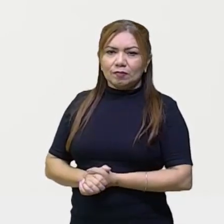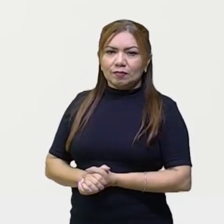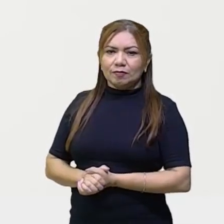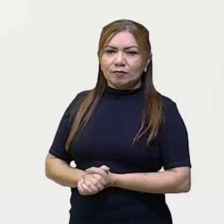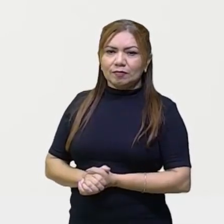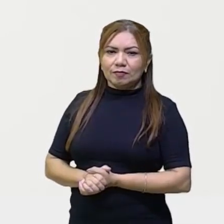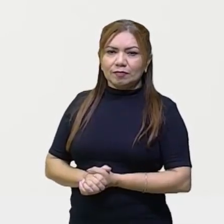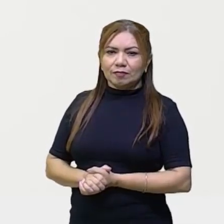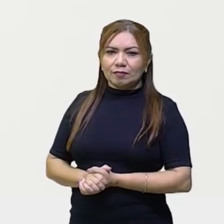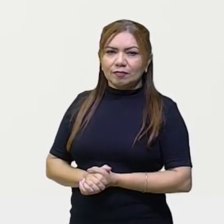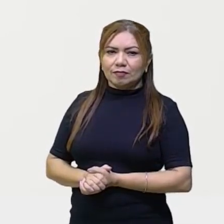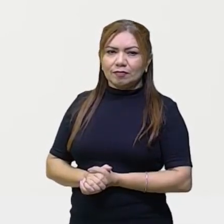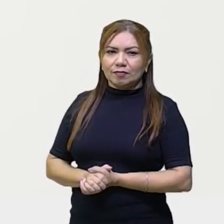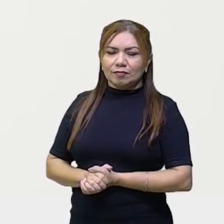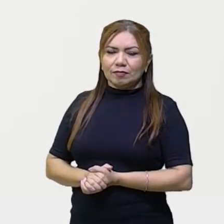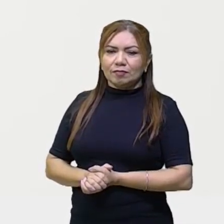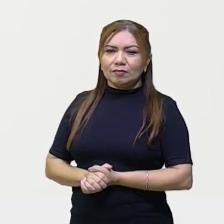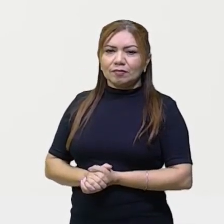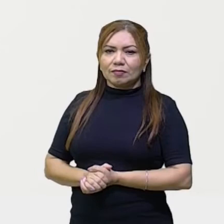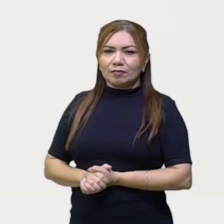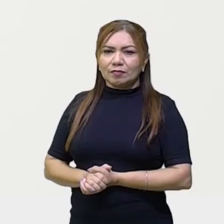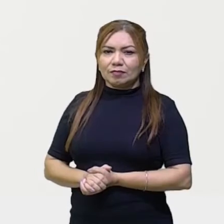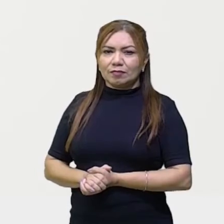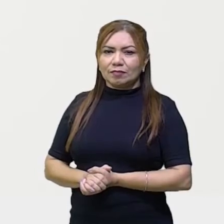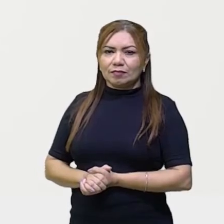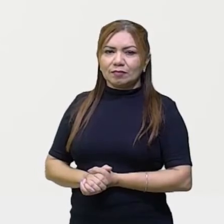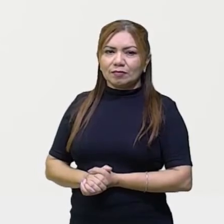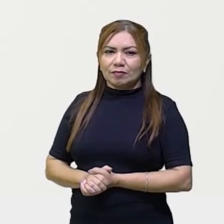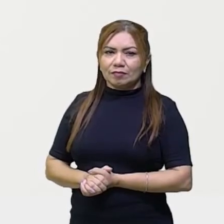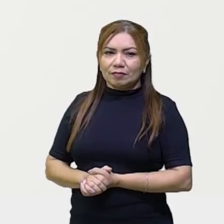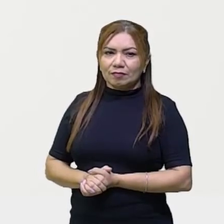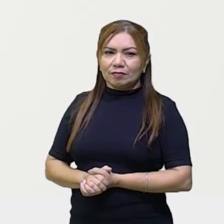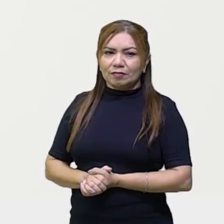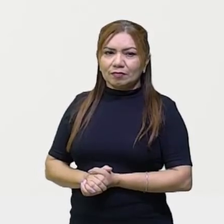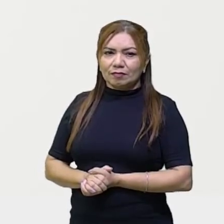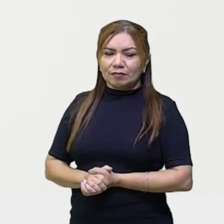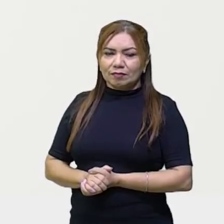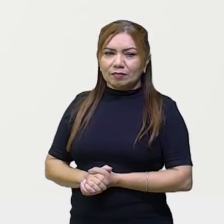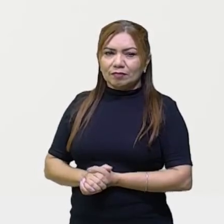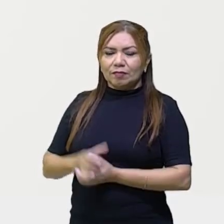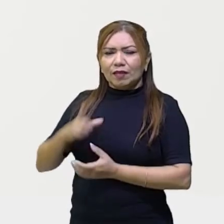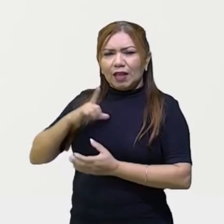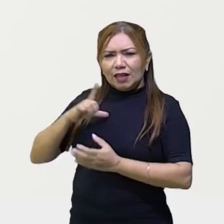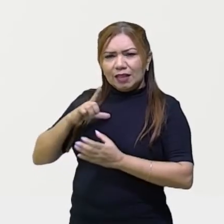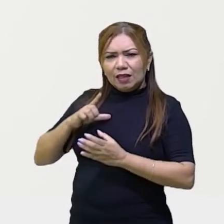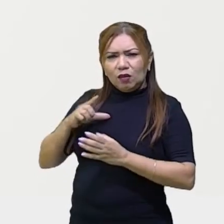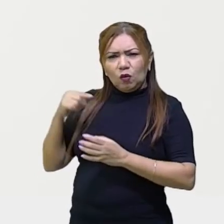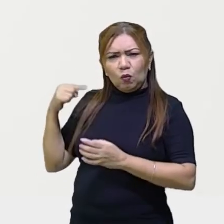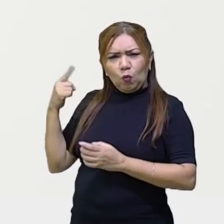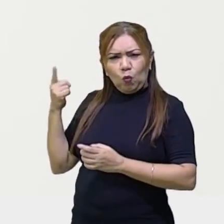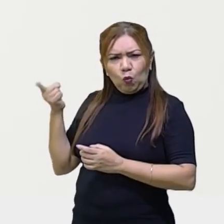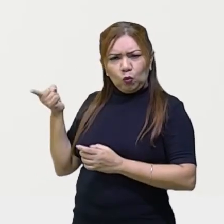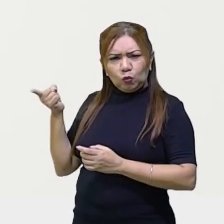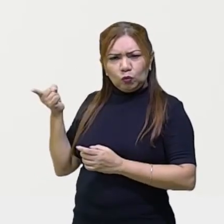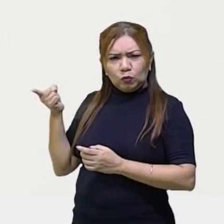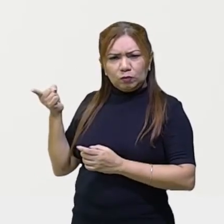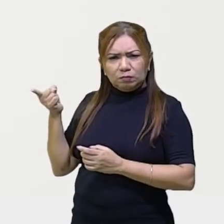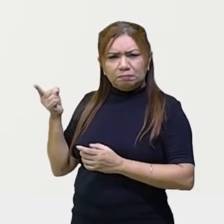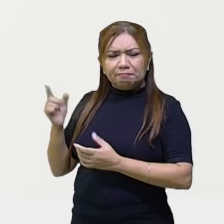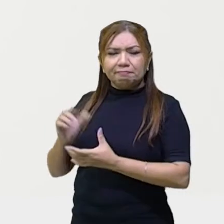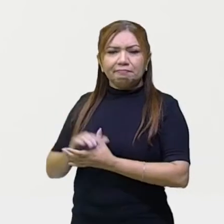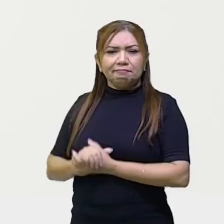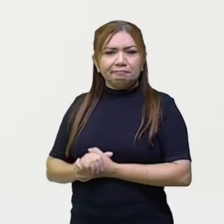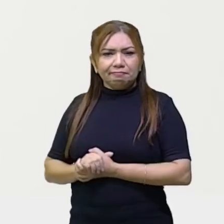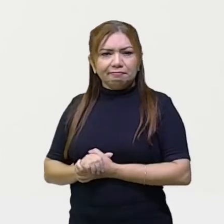tá e deixa eu puxar aqui para você o cilindro para mostrar que mais diferenças Olha só